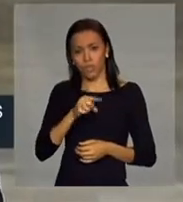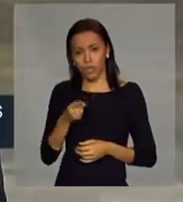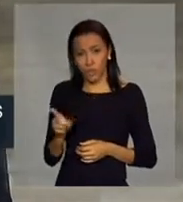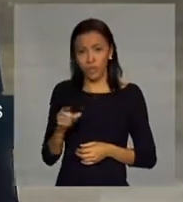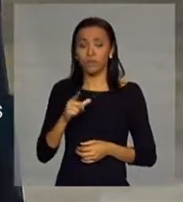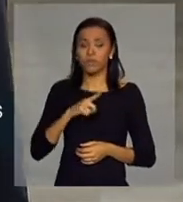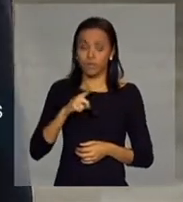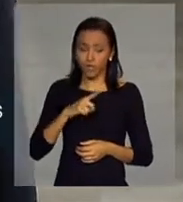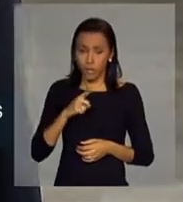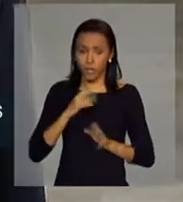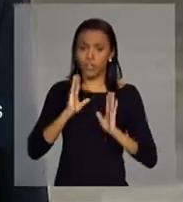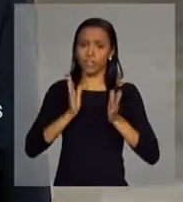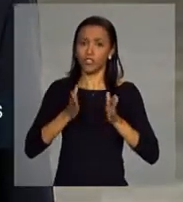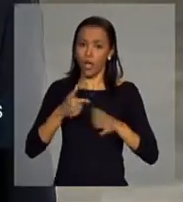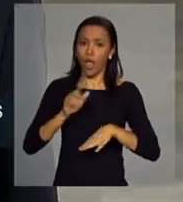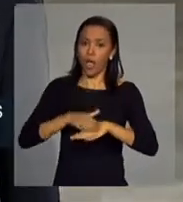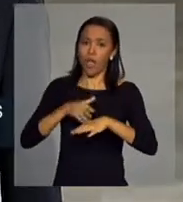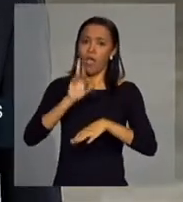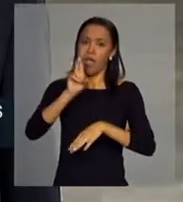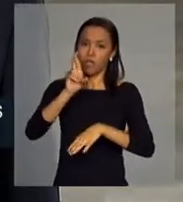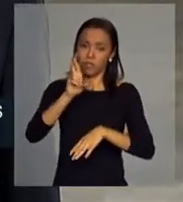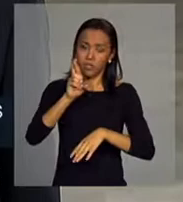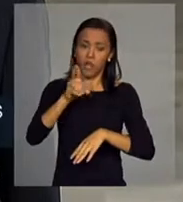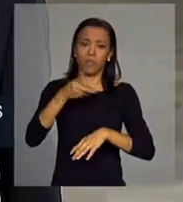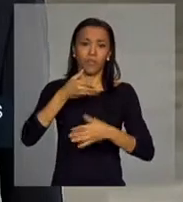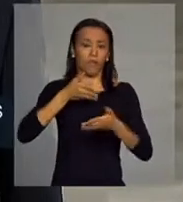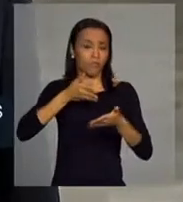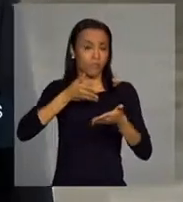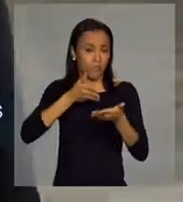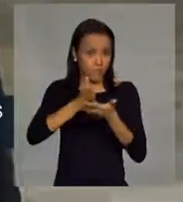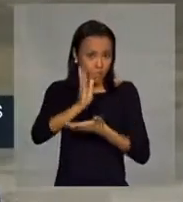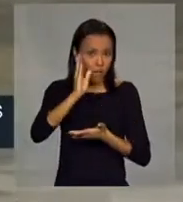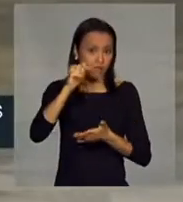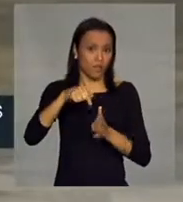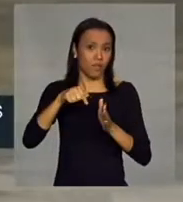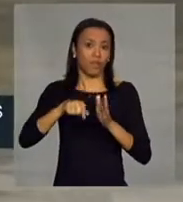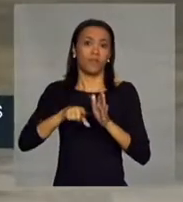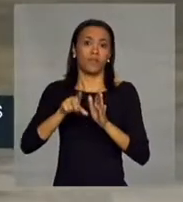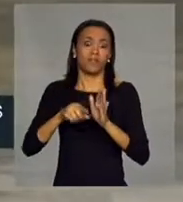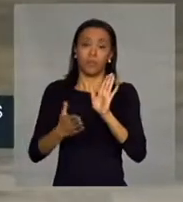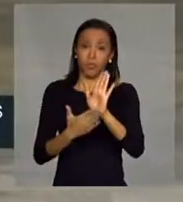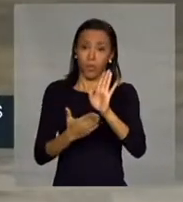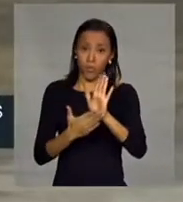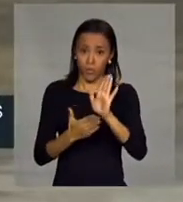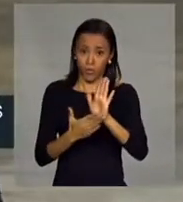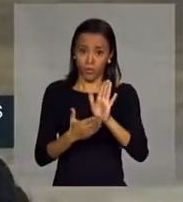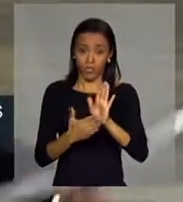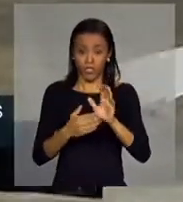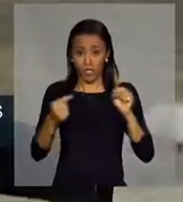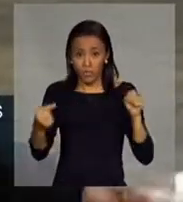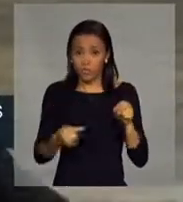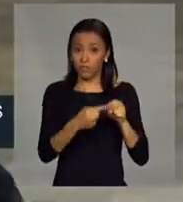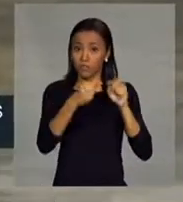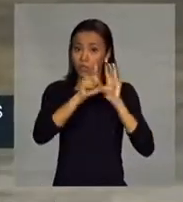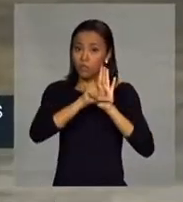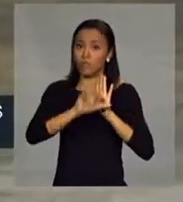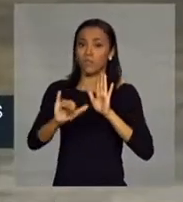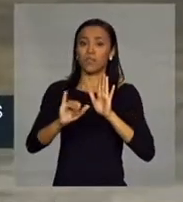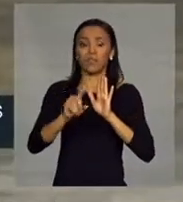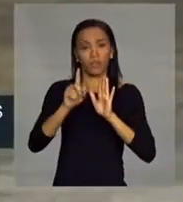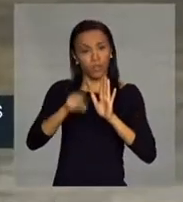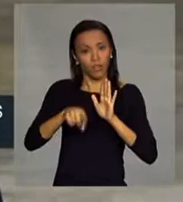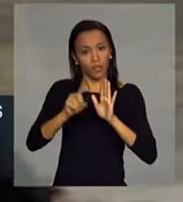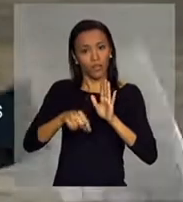está encarregada de fazer a regulamentação dos dispositivos constitucionais que estão merecendo